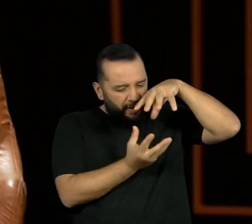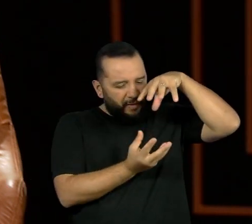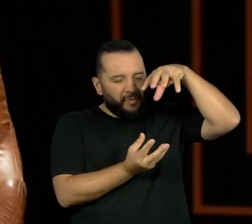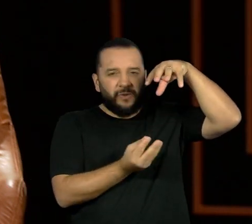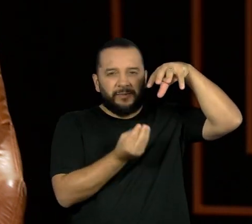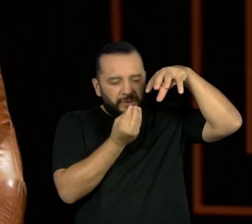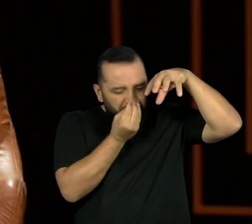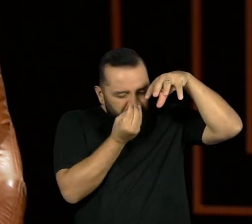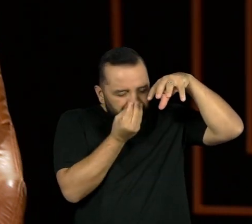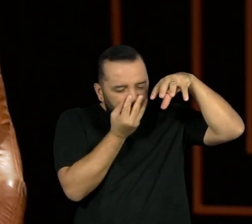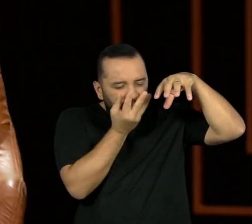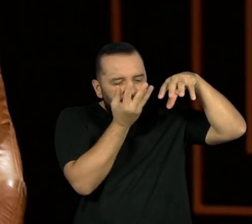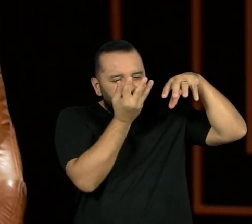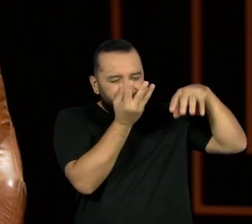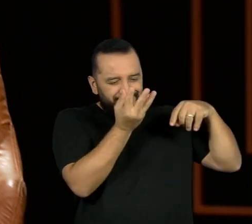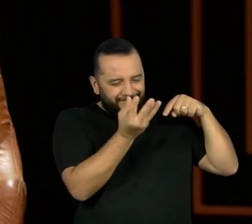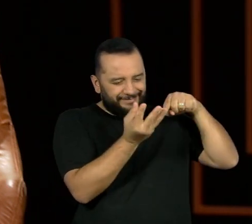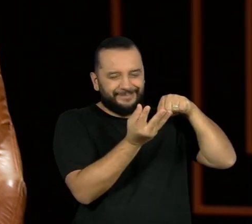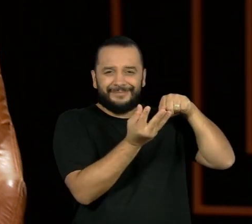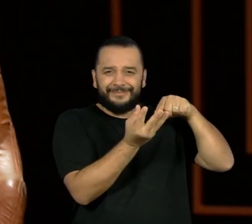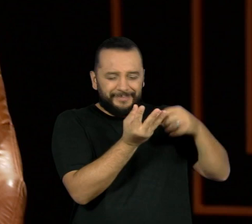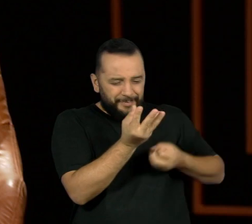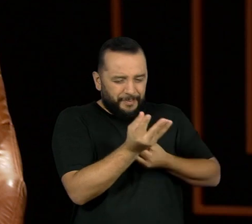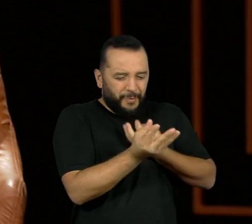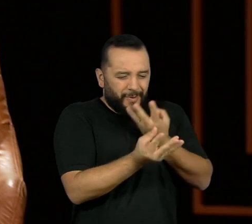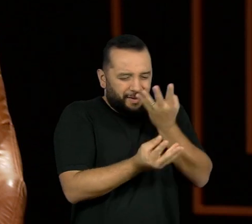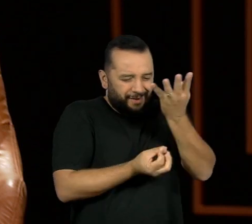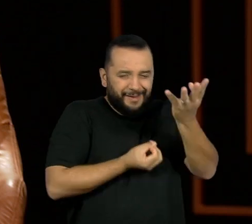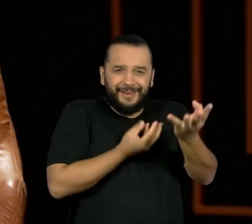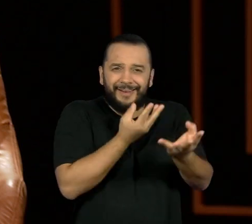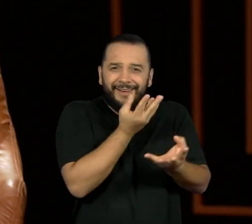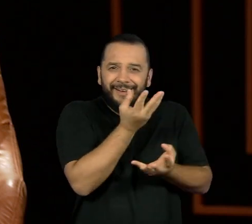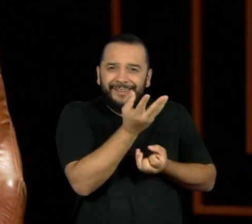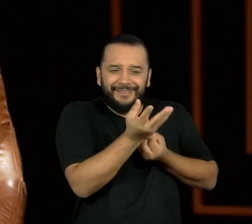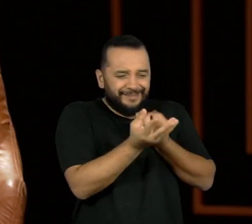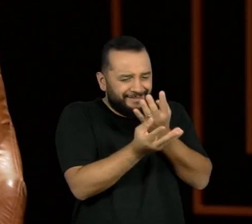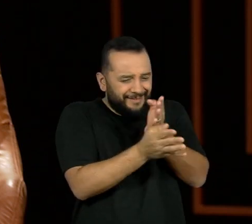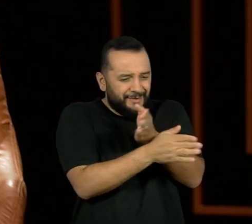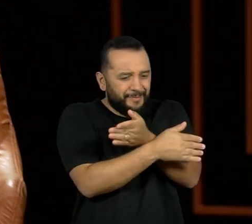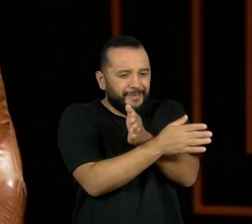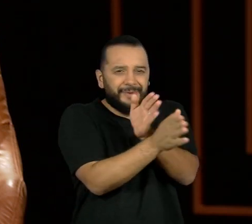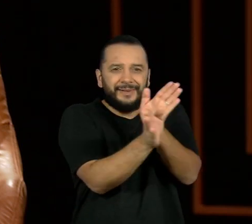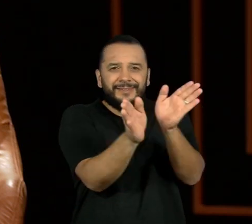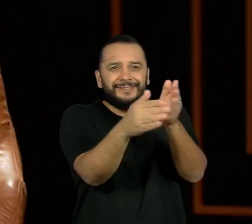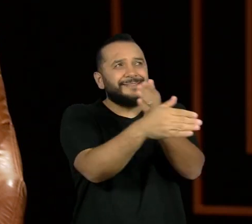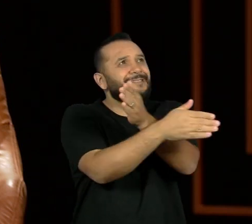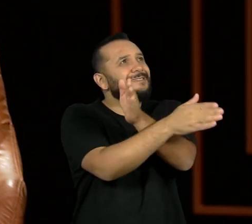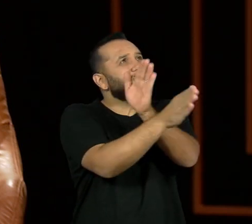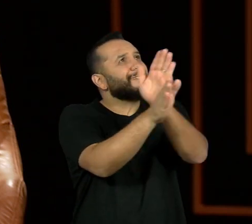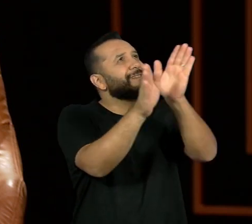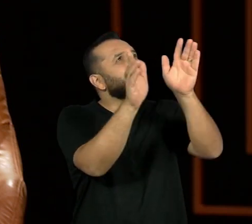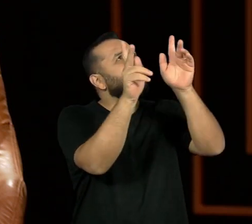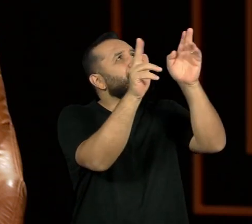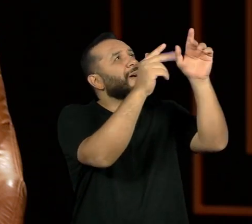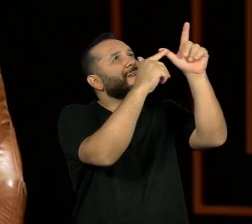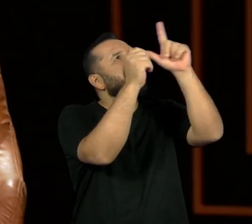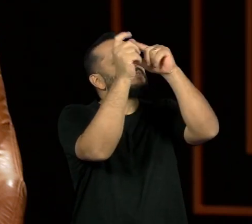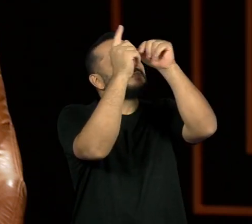também. Vivem perdidas na vida como as estrelas no ar. Sentem o vento